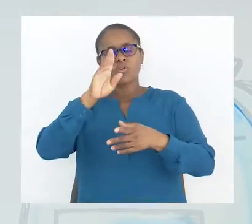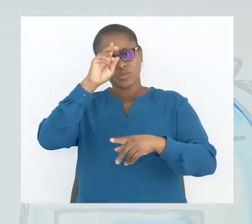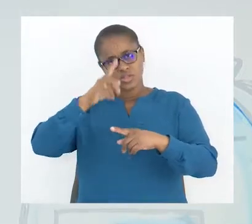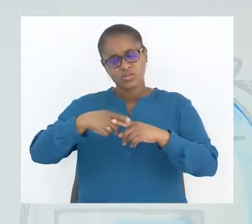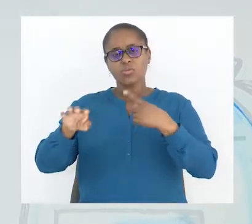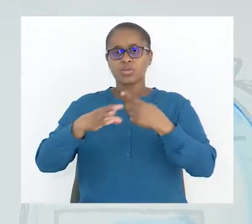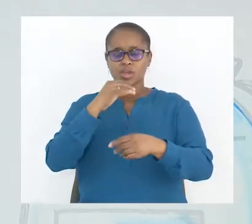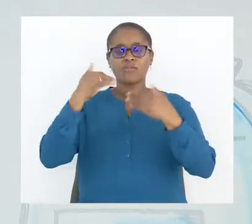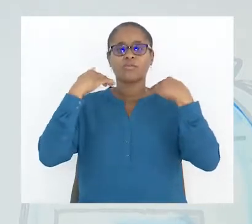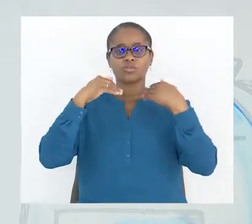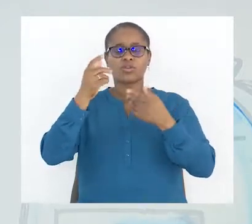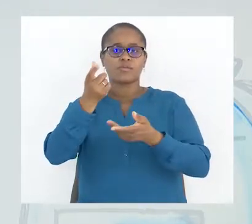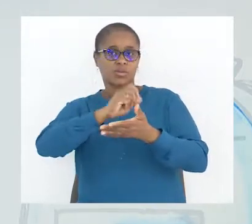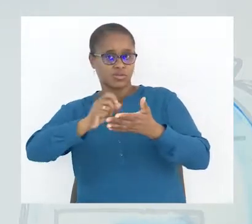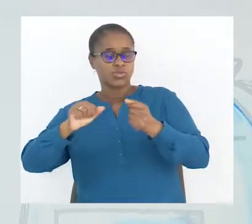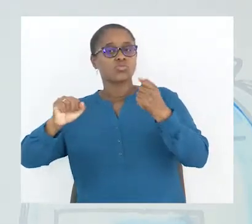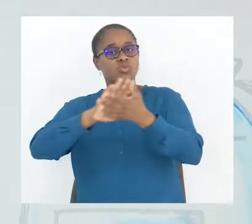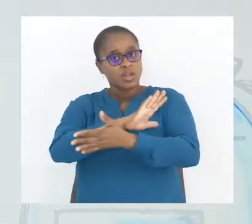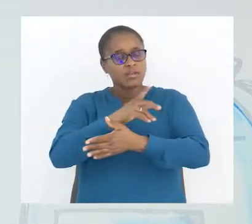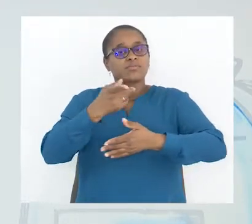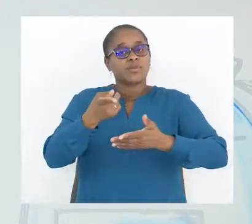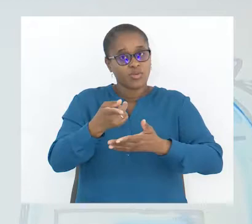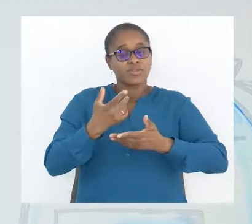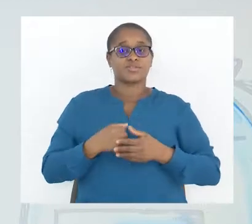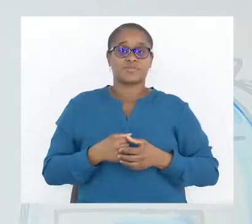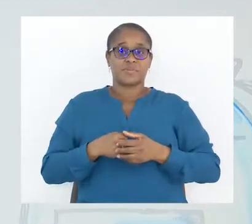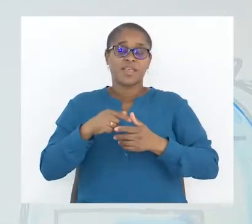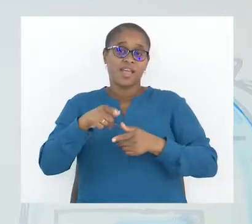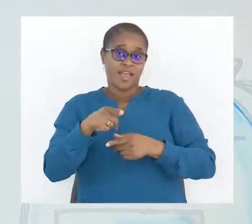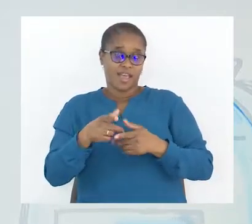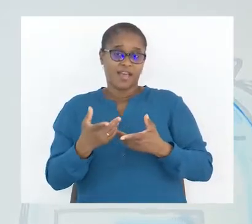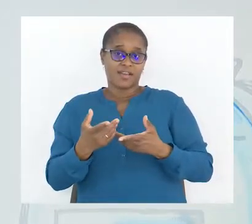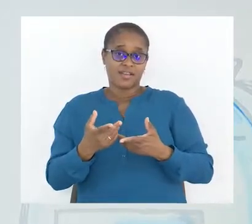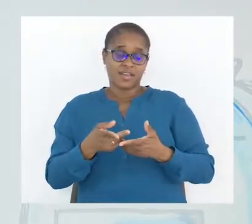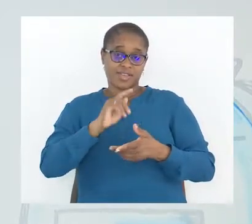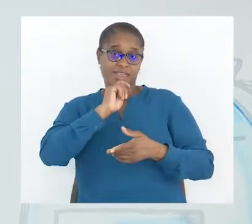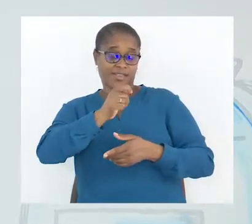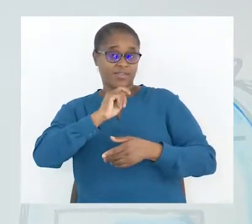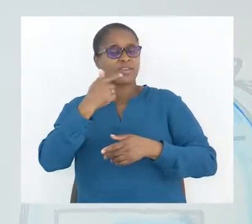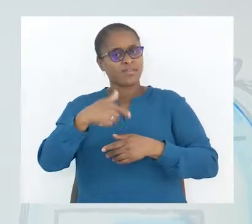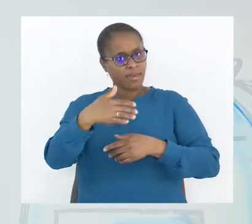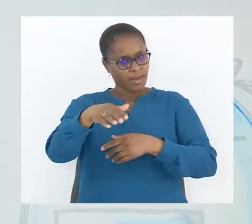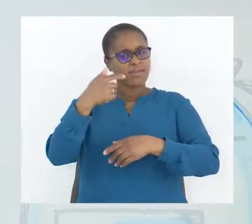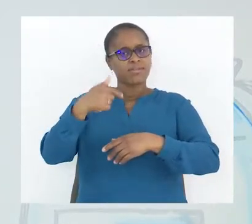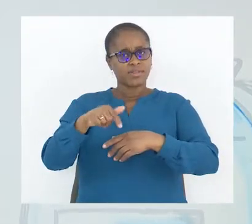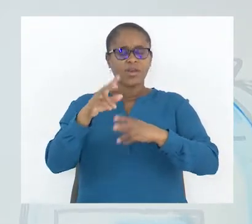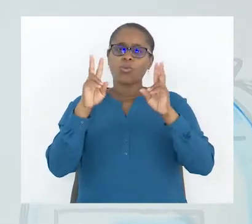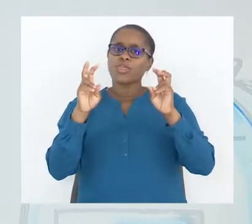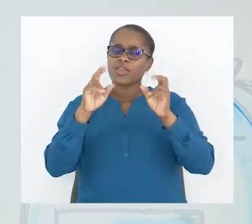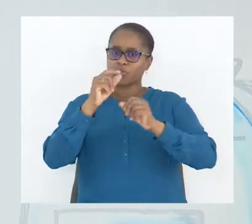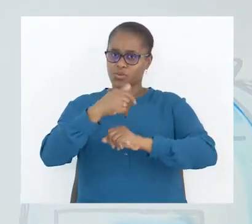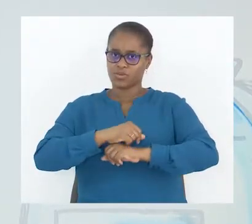obter informações para passar no jornal, neste caso, esta entrevista terá que ter